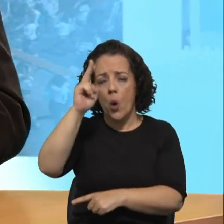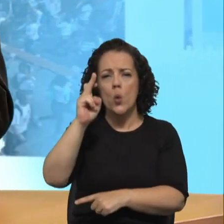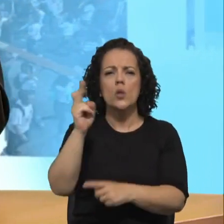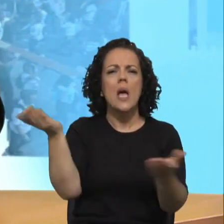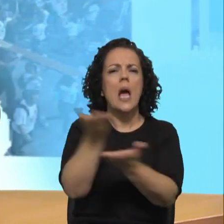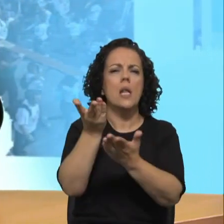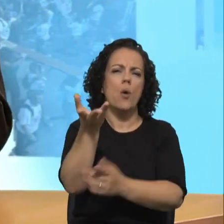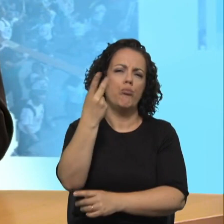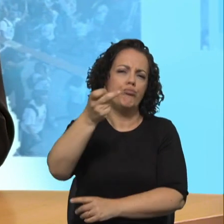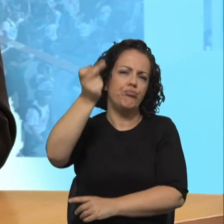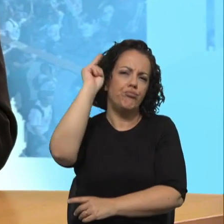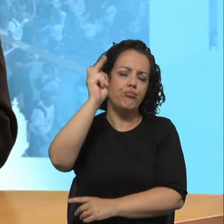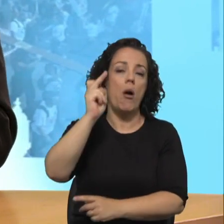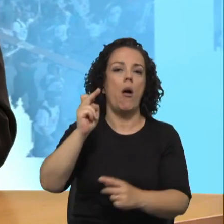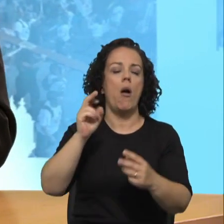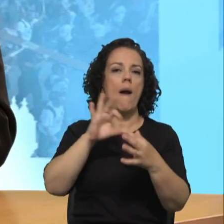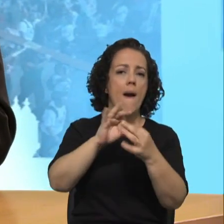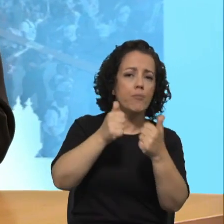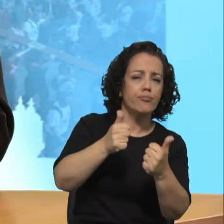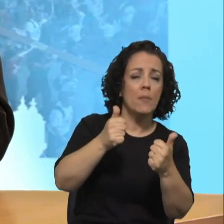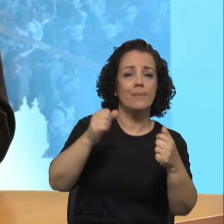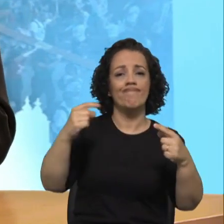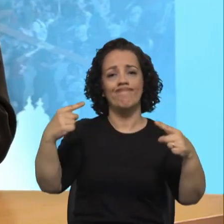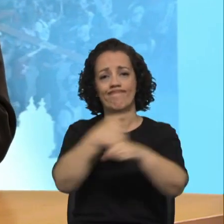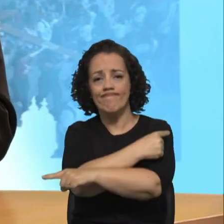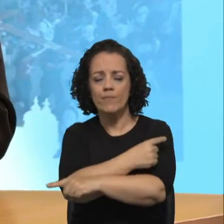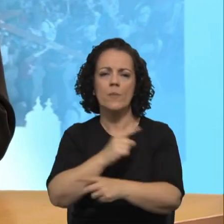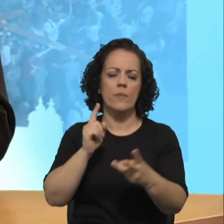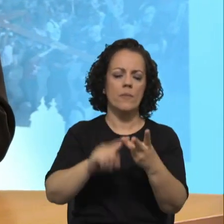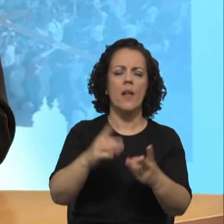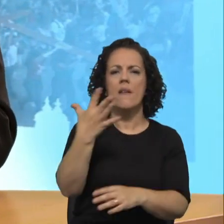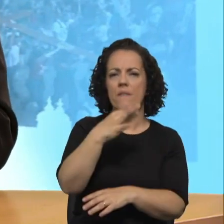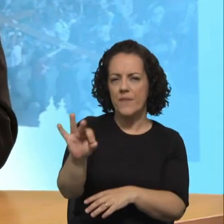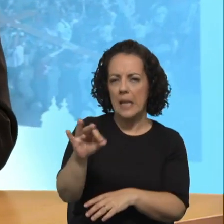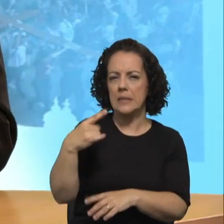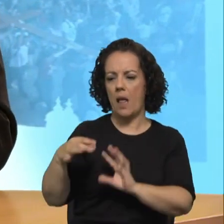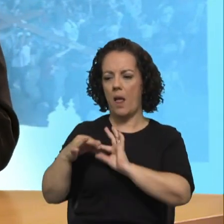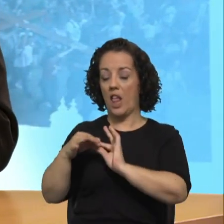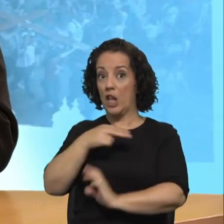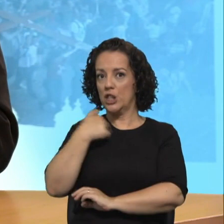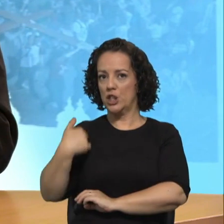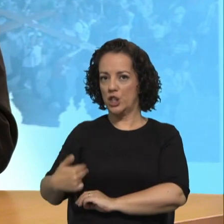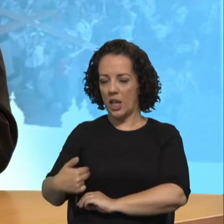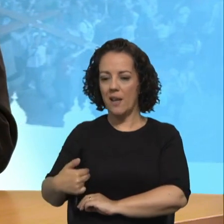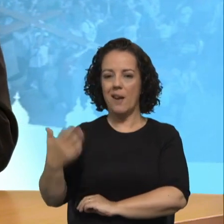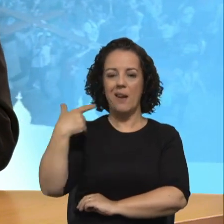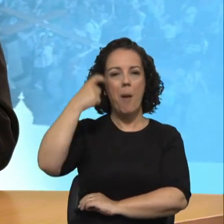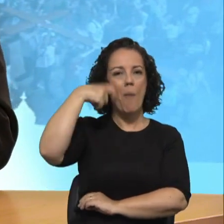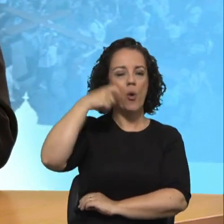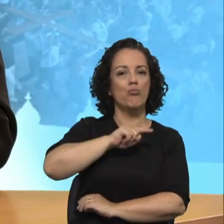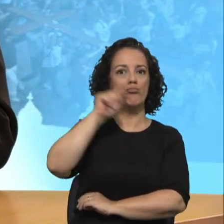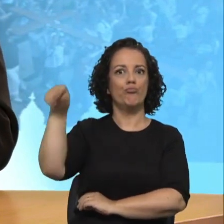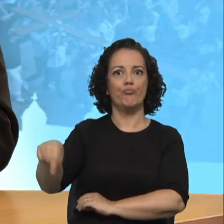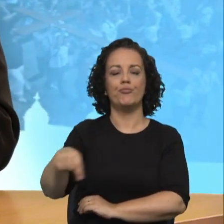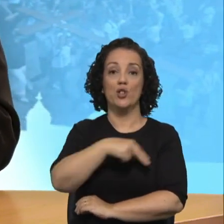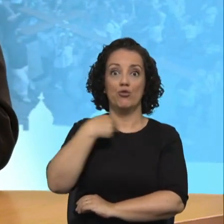anos, de encontro e desencontro. França também tem tentado, com ligações à China, com uma recente visita de Macron à China, que